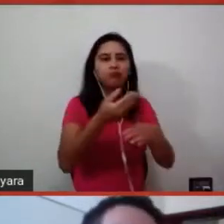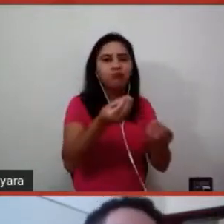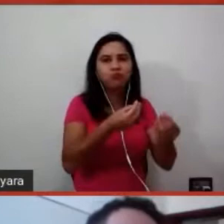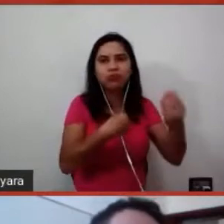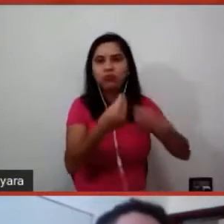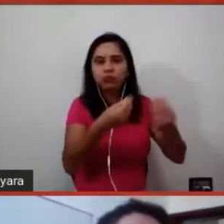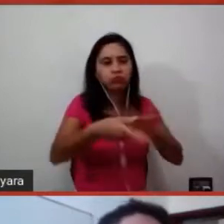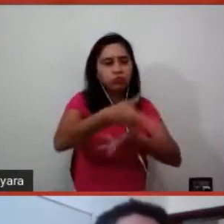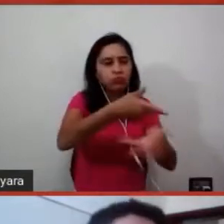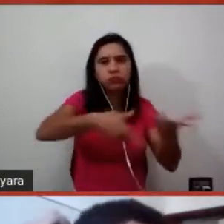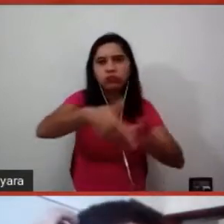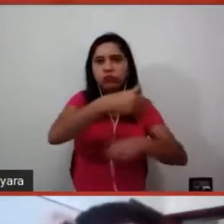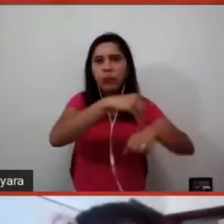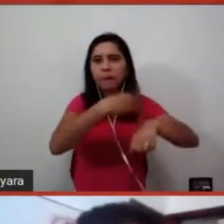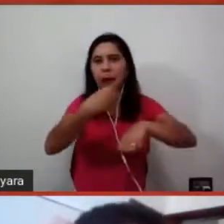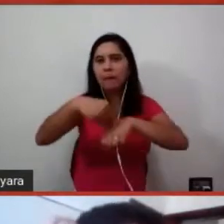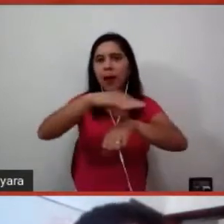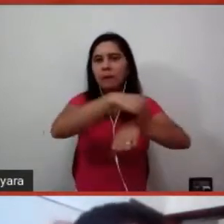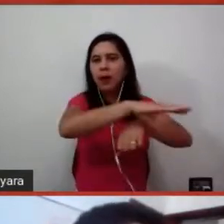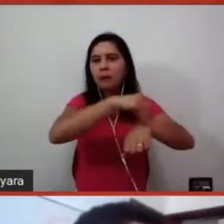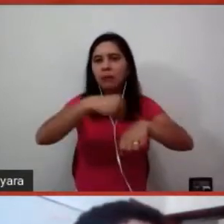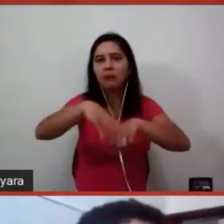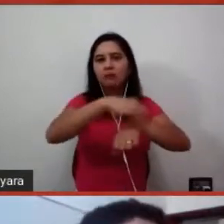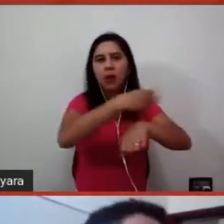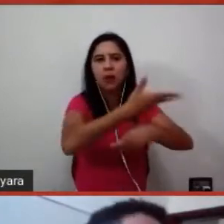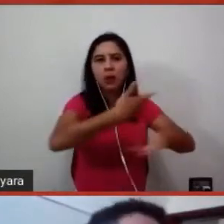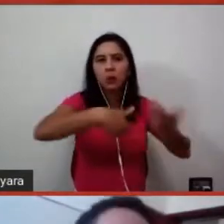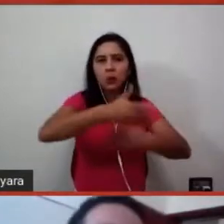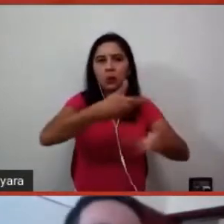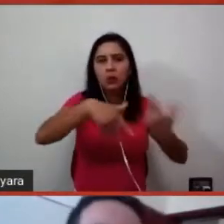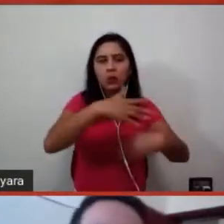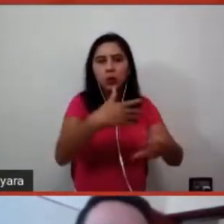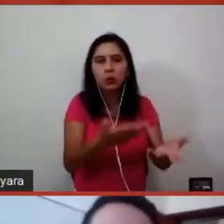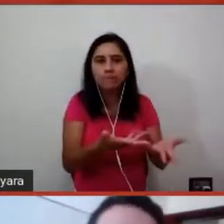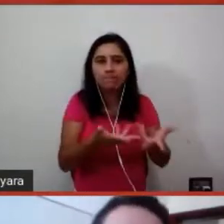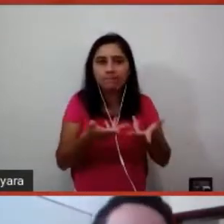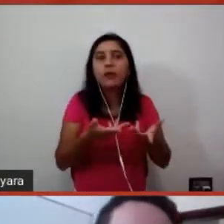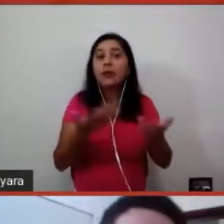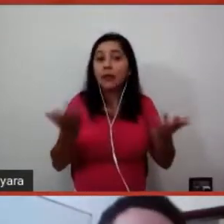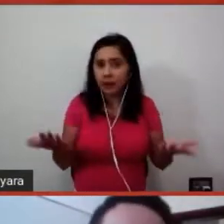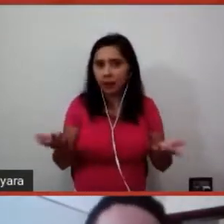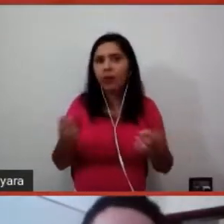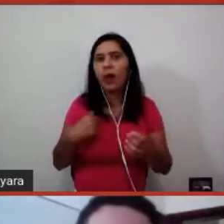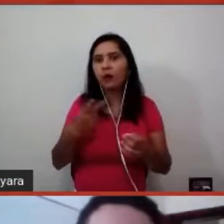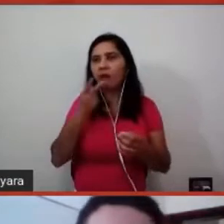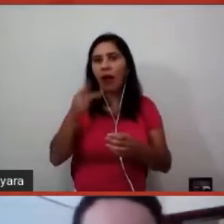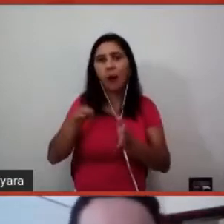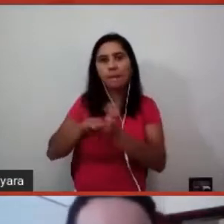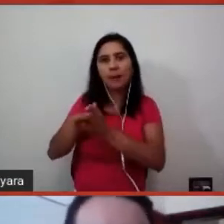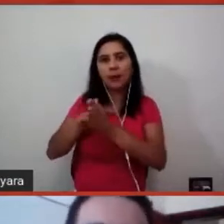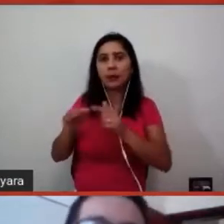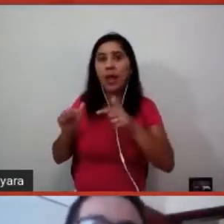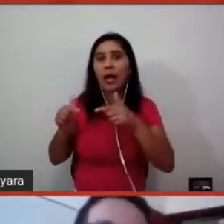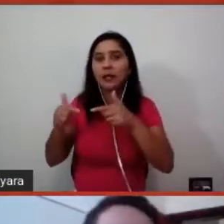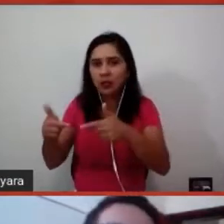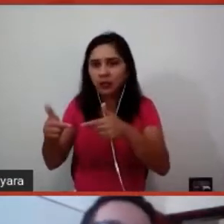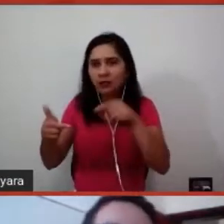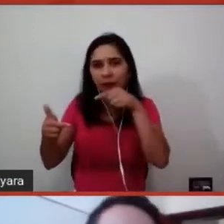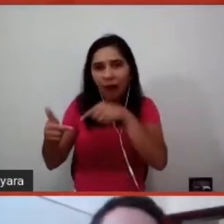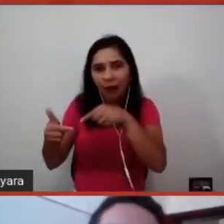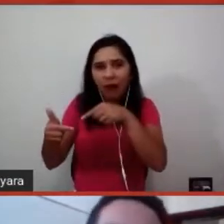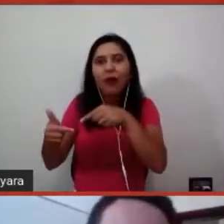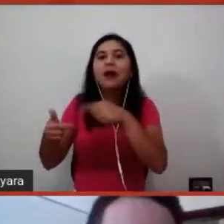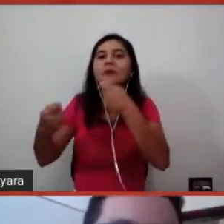pelo compartilhamento do aprendizado, de fato, né? Então, quando falo de metodologias ativas, para mim não faz sentido falar de metodologias ativas se eu não